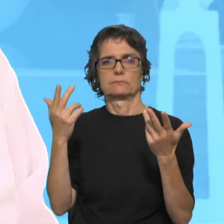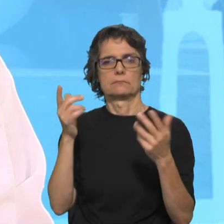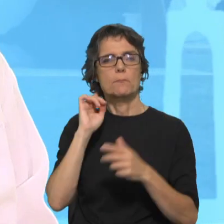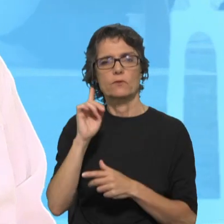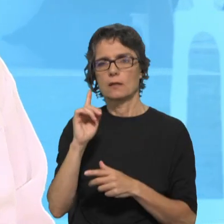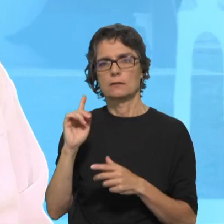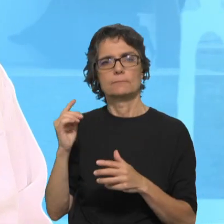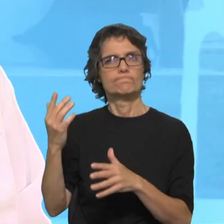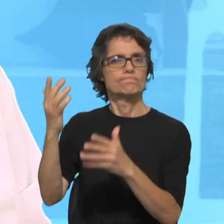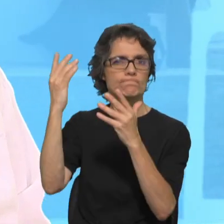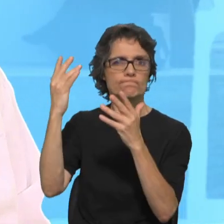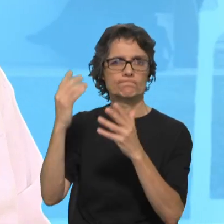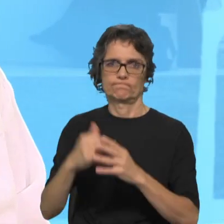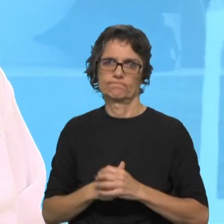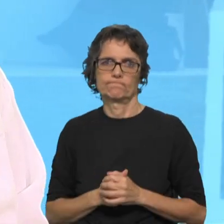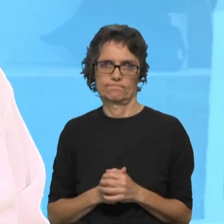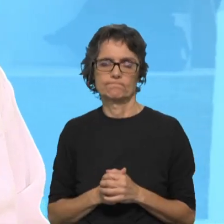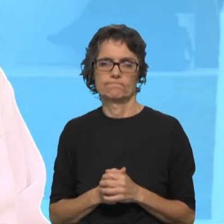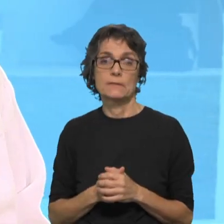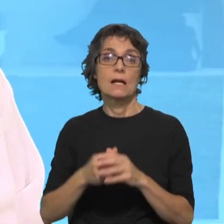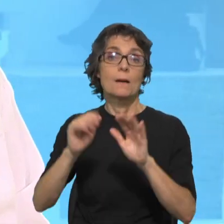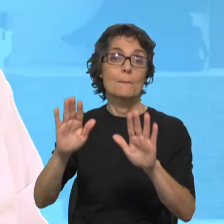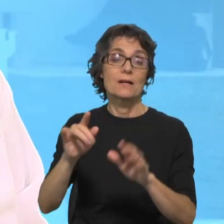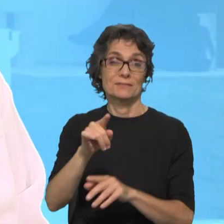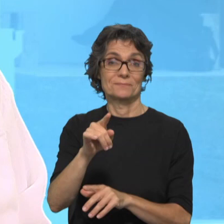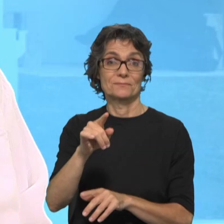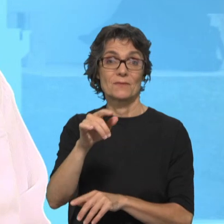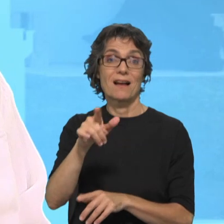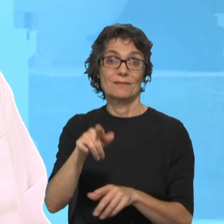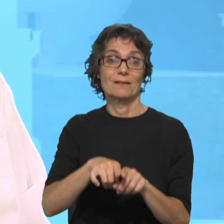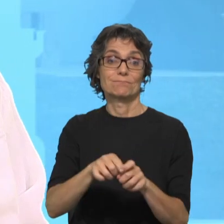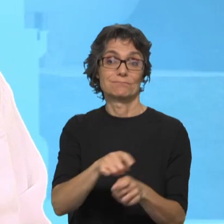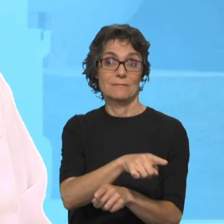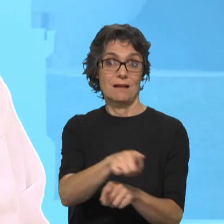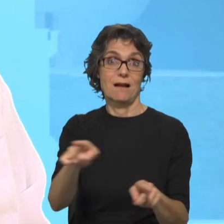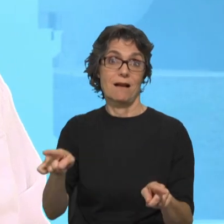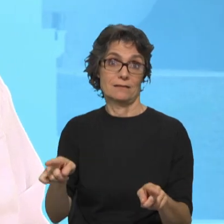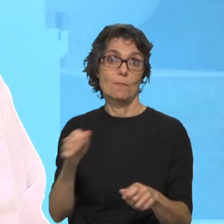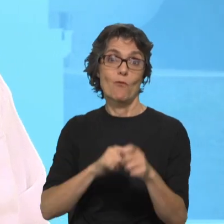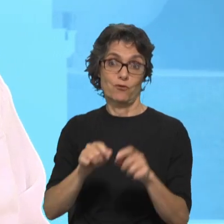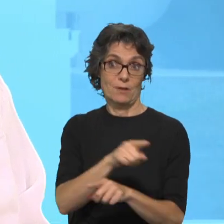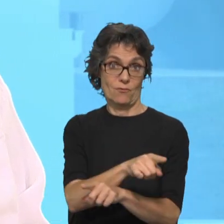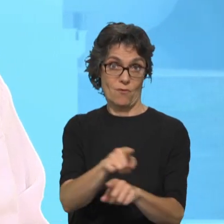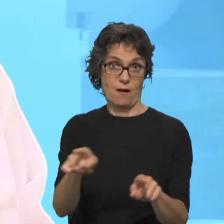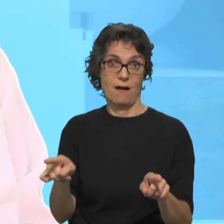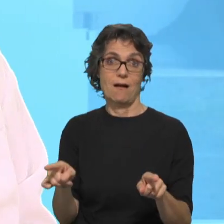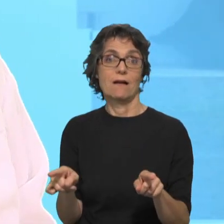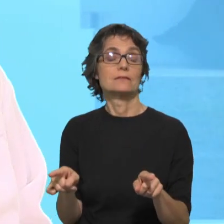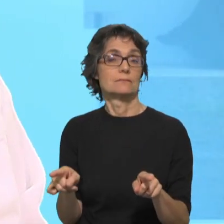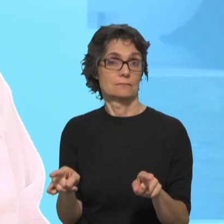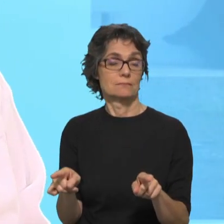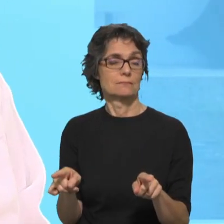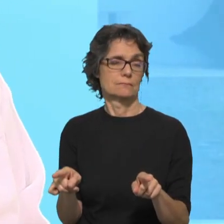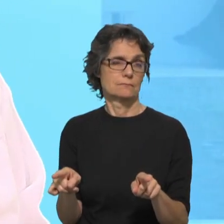Mas, de facto, há movimentos políticos que reclamam algum do